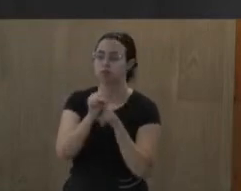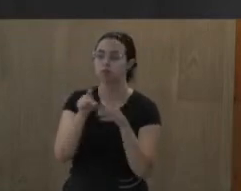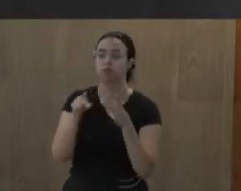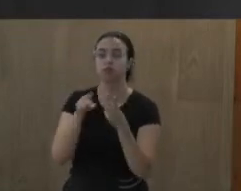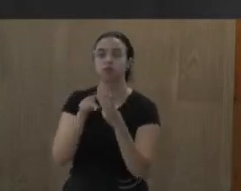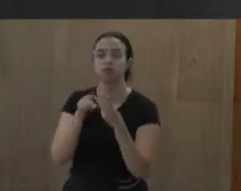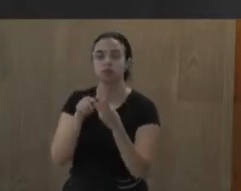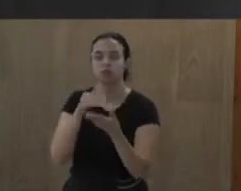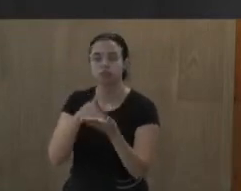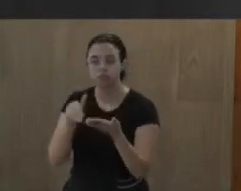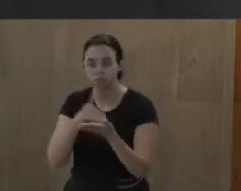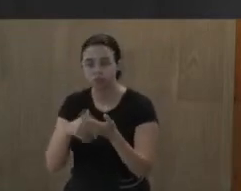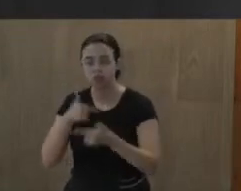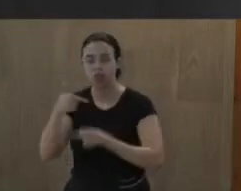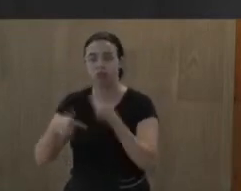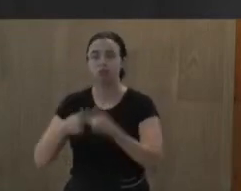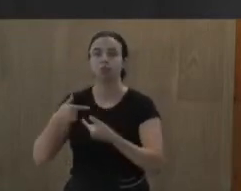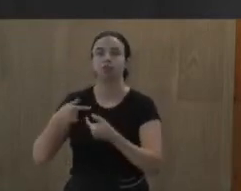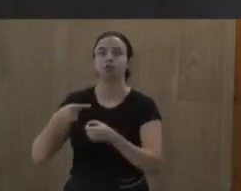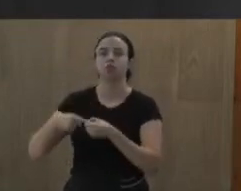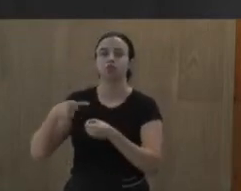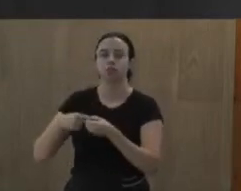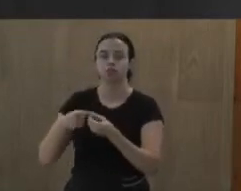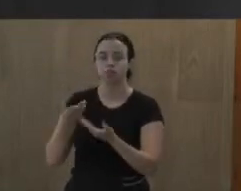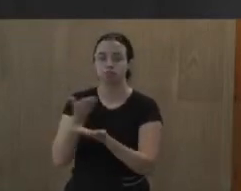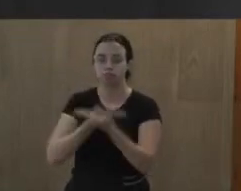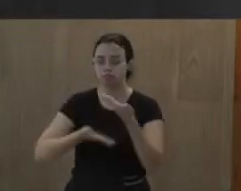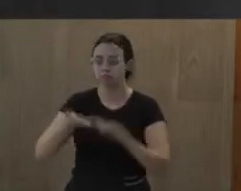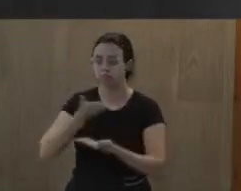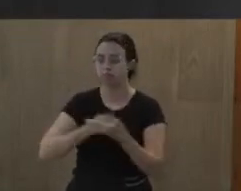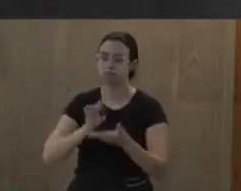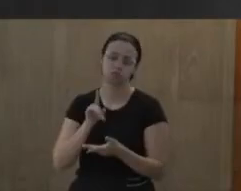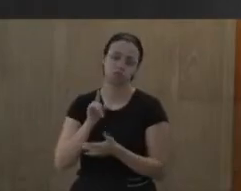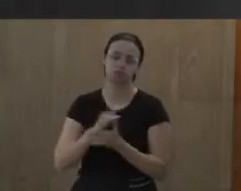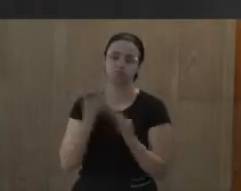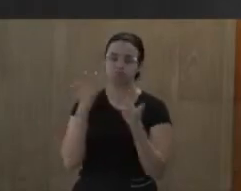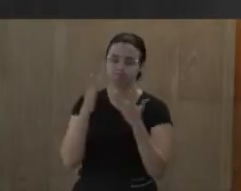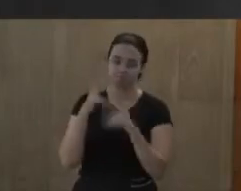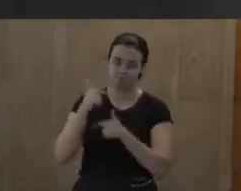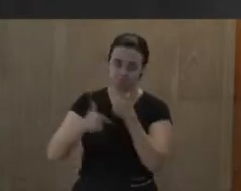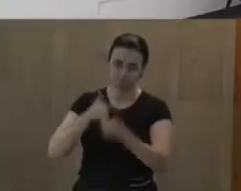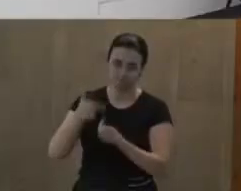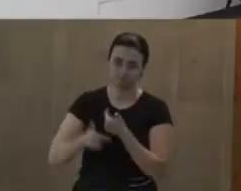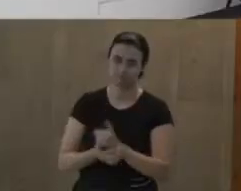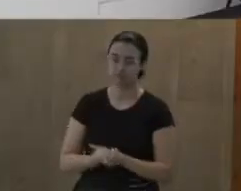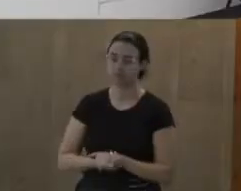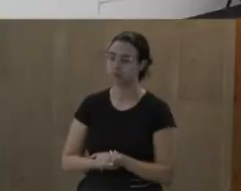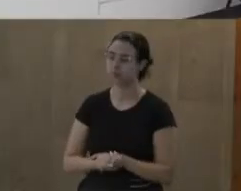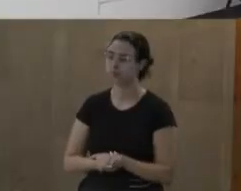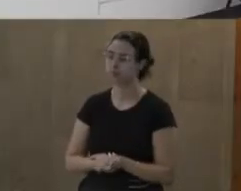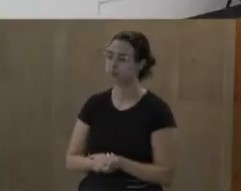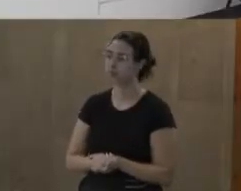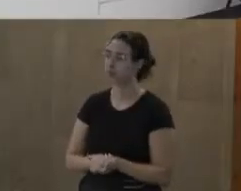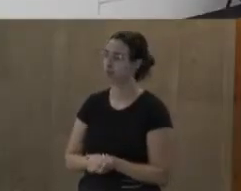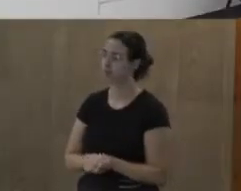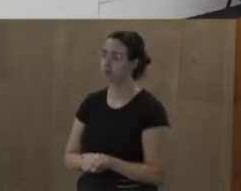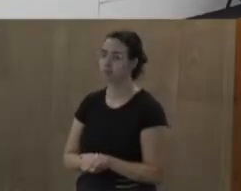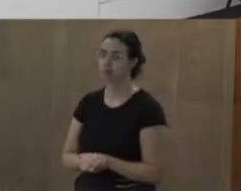de Serviços Urbanos. Obrigado. Só isso mesmo. Parabéns pelo trabalho.